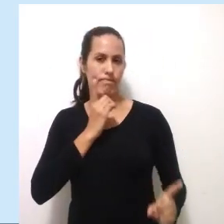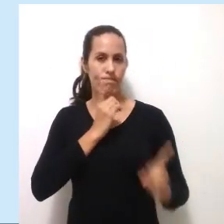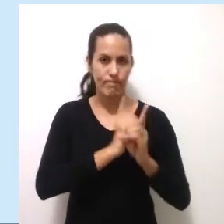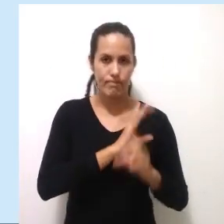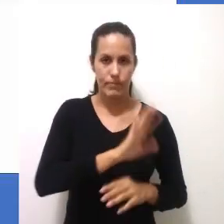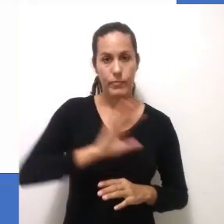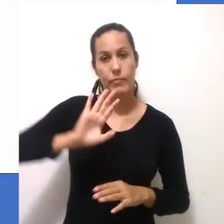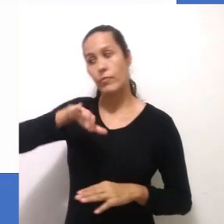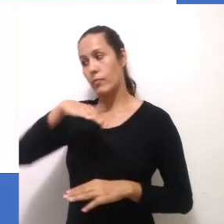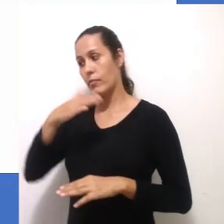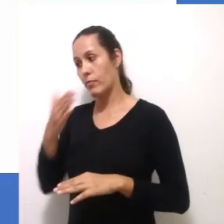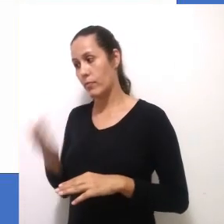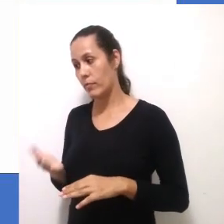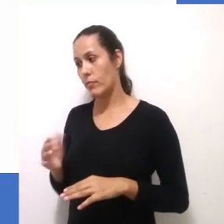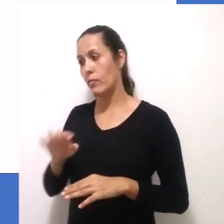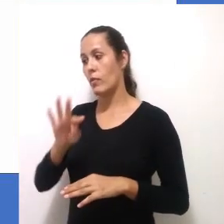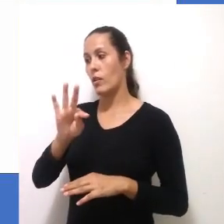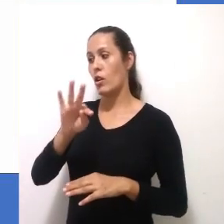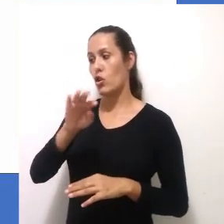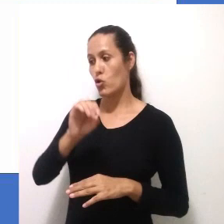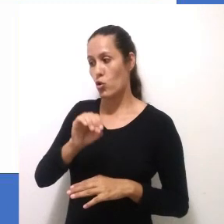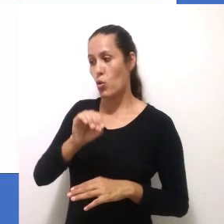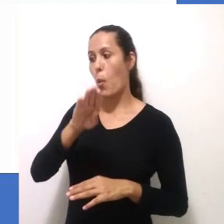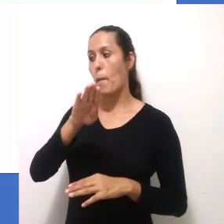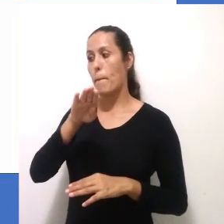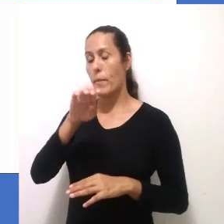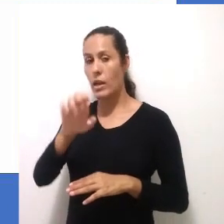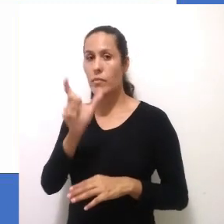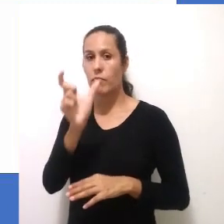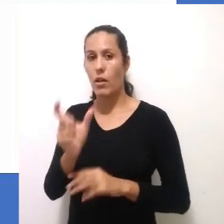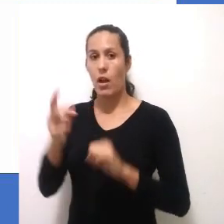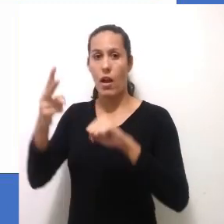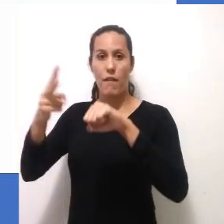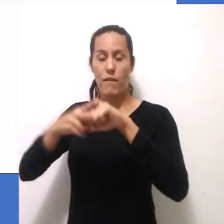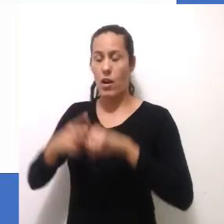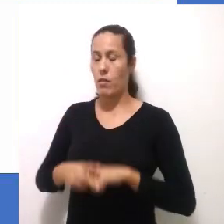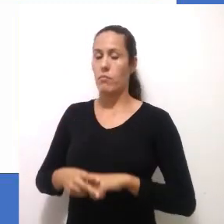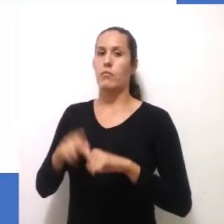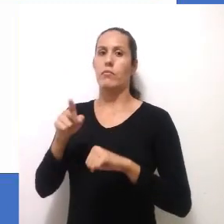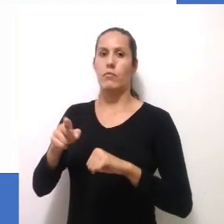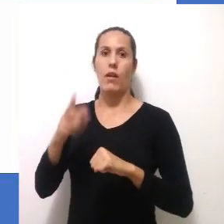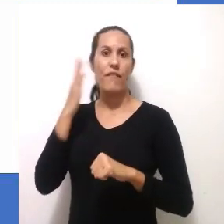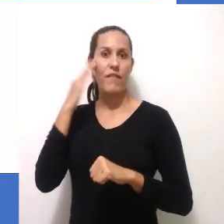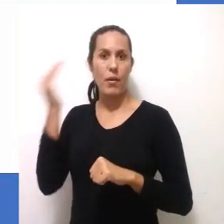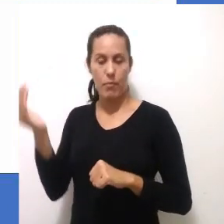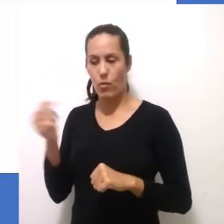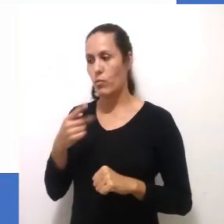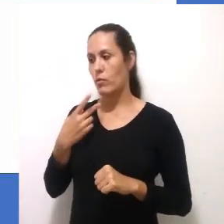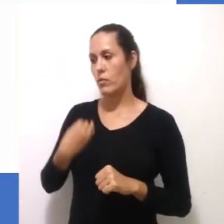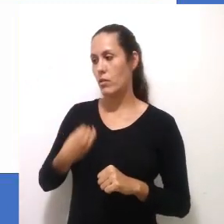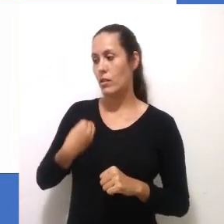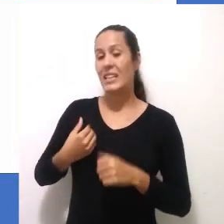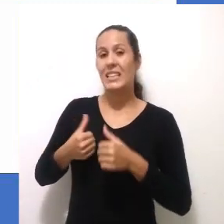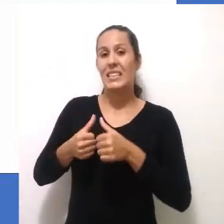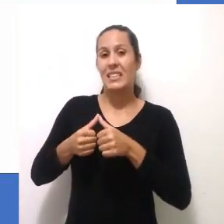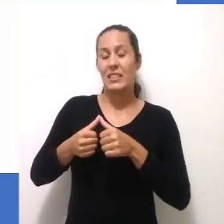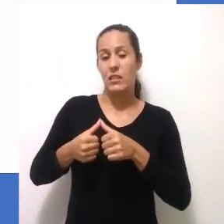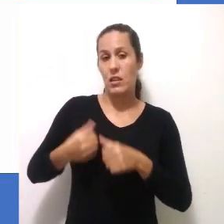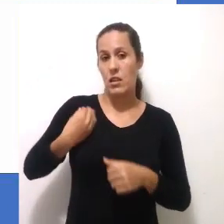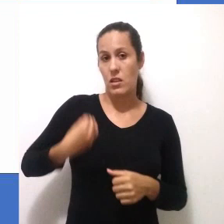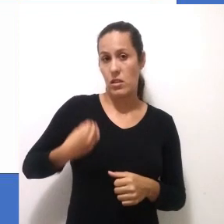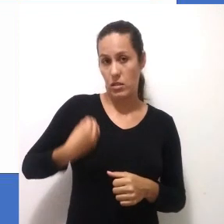isso. Já no to be, esse verbo tão famoso, ele tem dois sentidos, ser ou